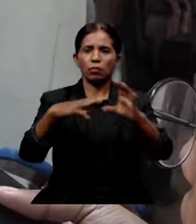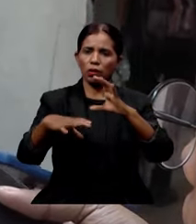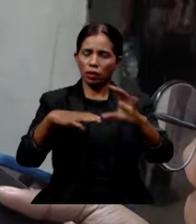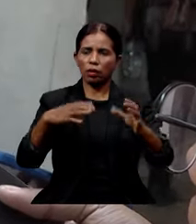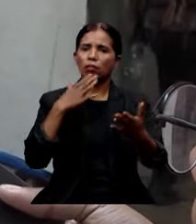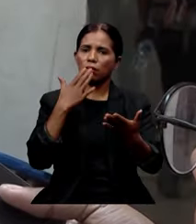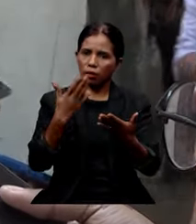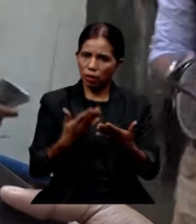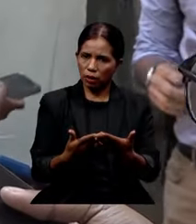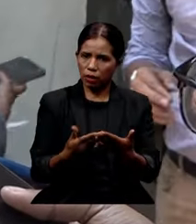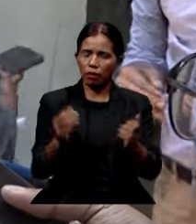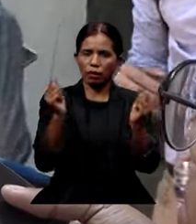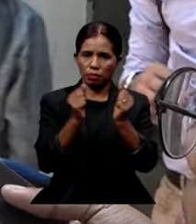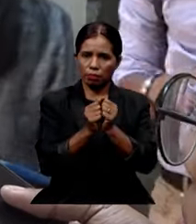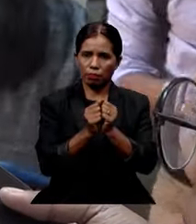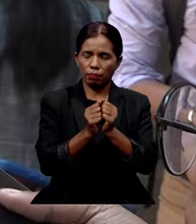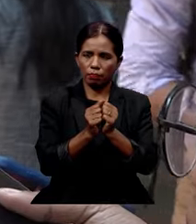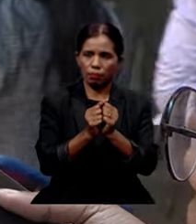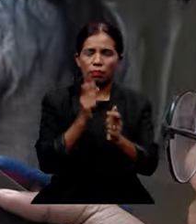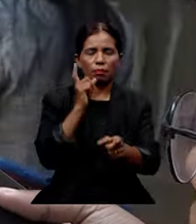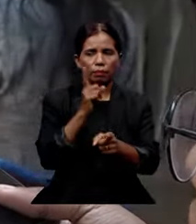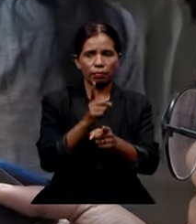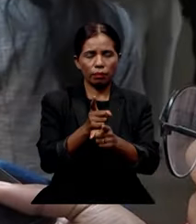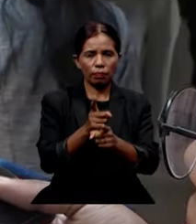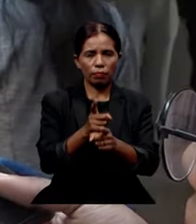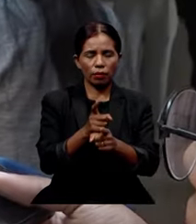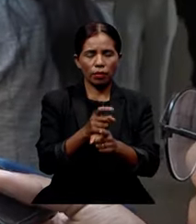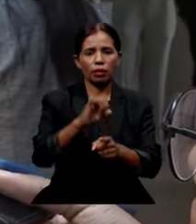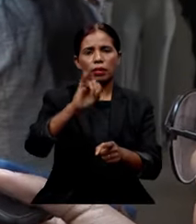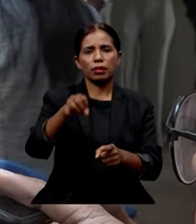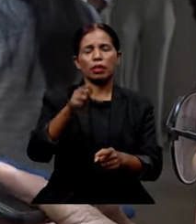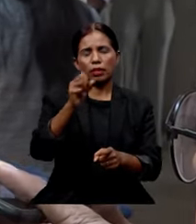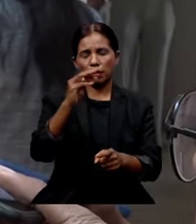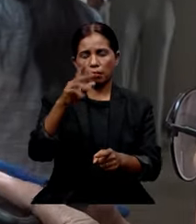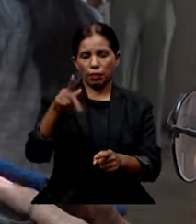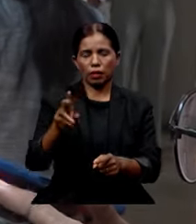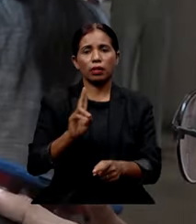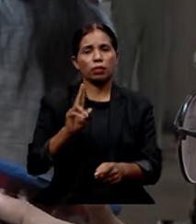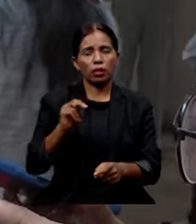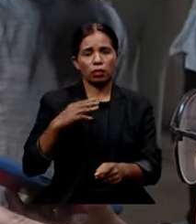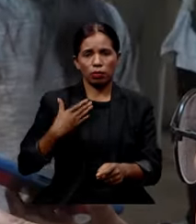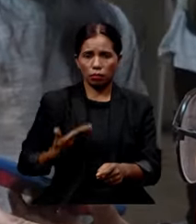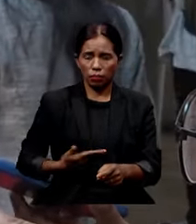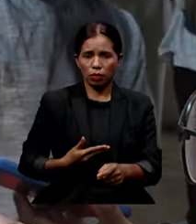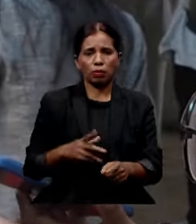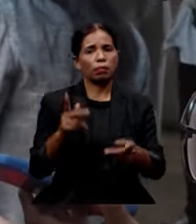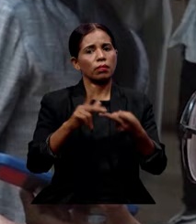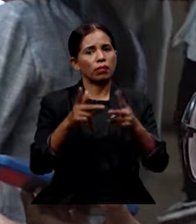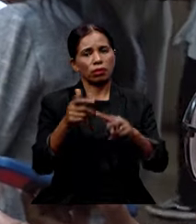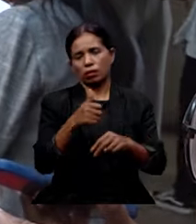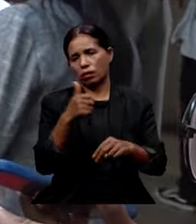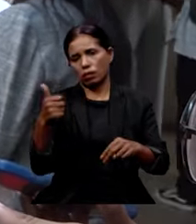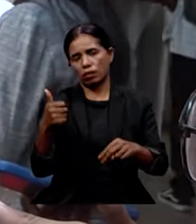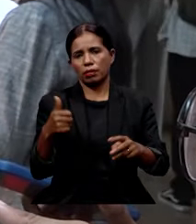dia com clato, GSMP, o UNUMAN, o nosso parceiro Circelo, nebe